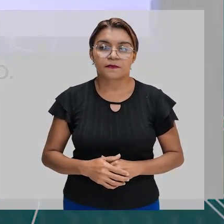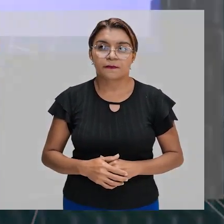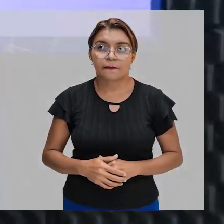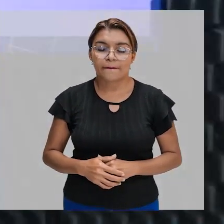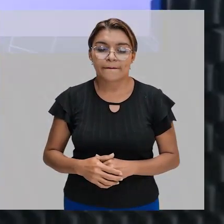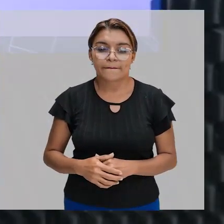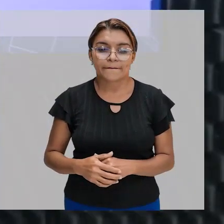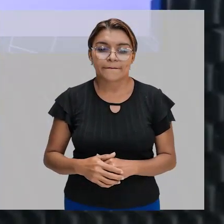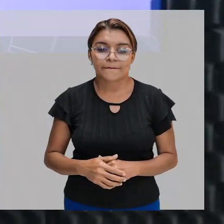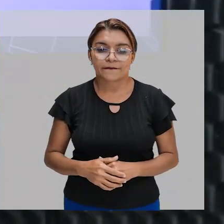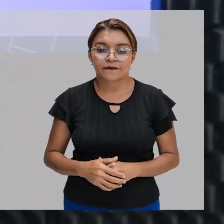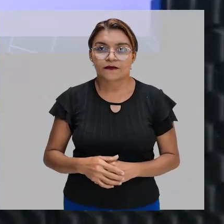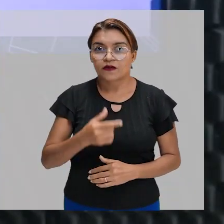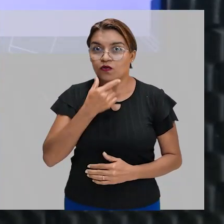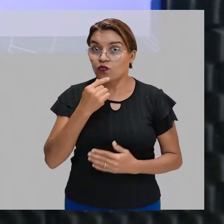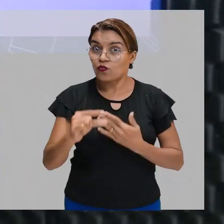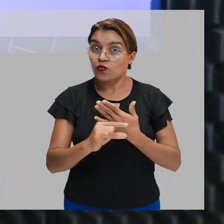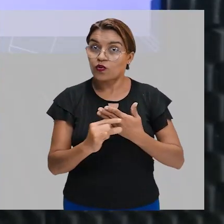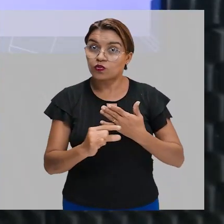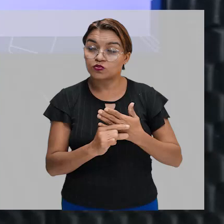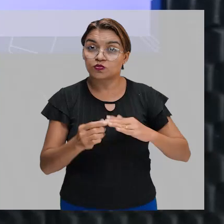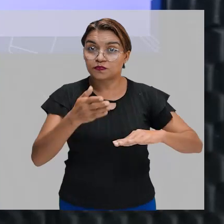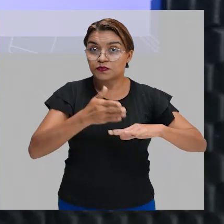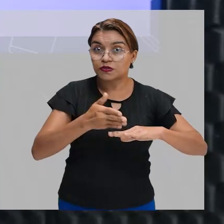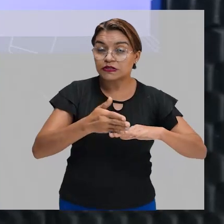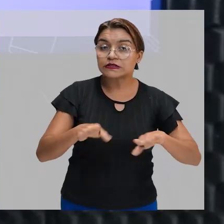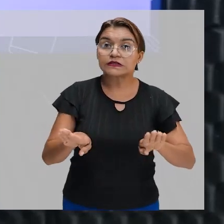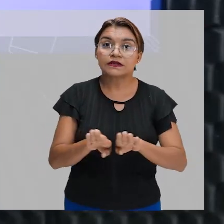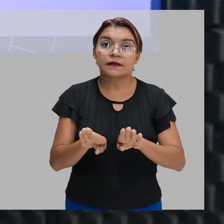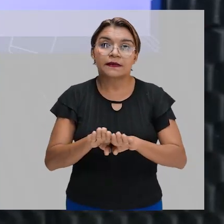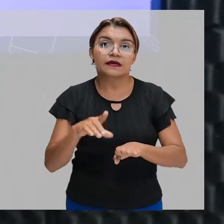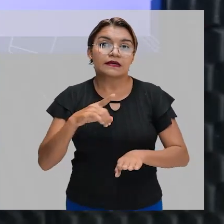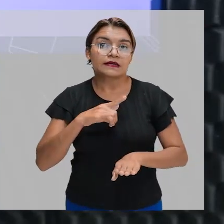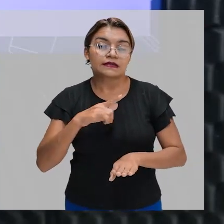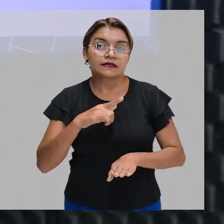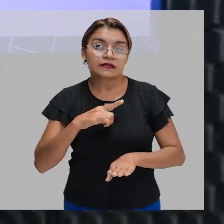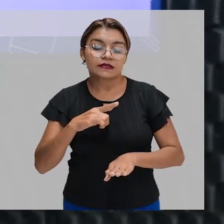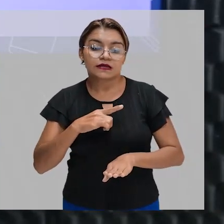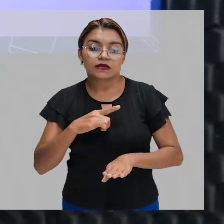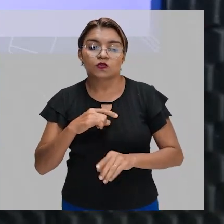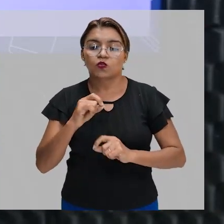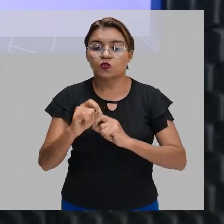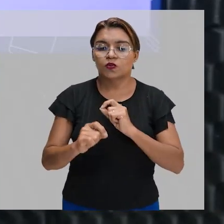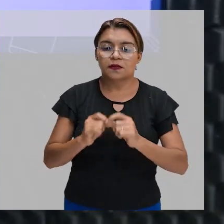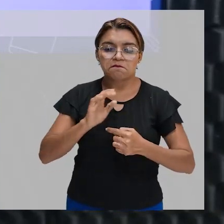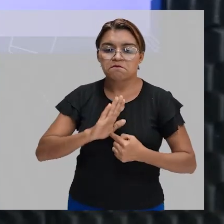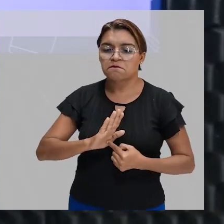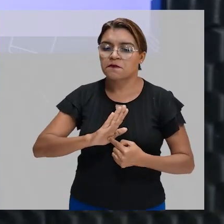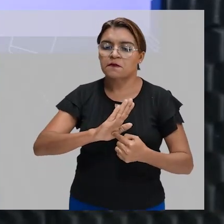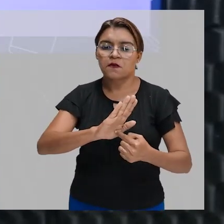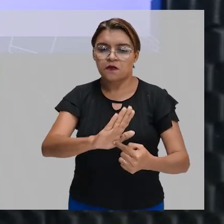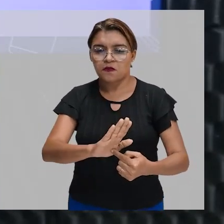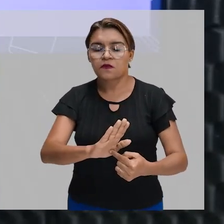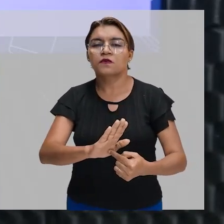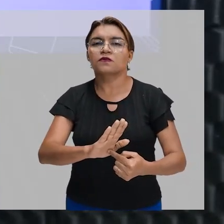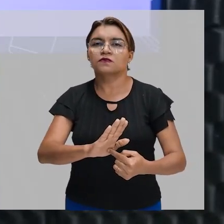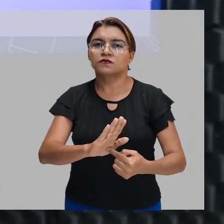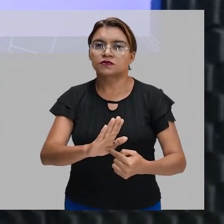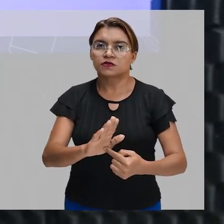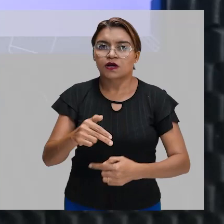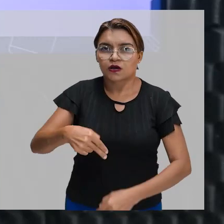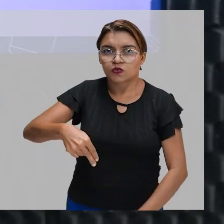o autor Modernista ele também vai ter essa projeção tá esse